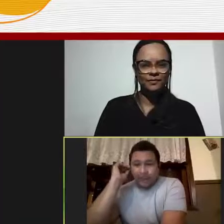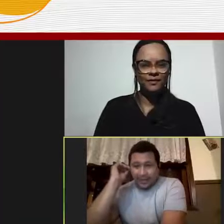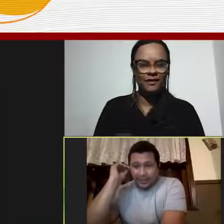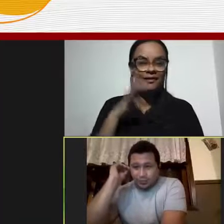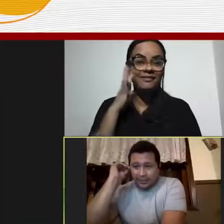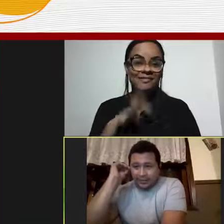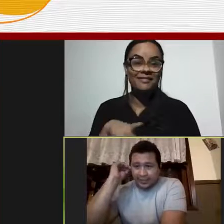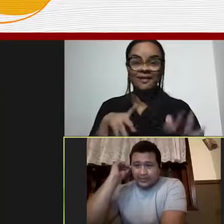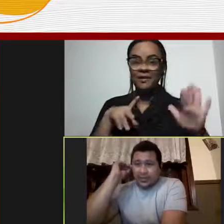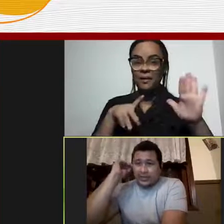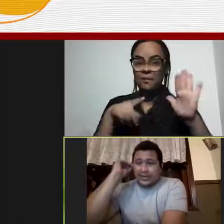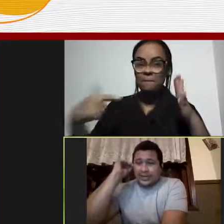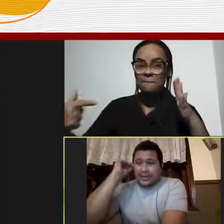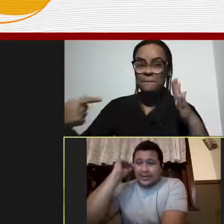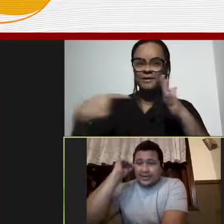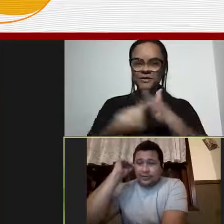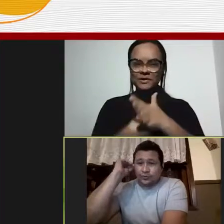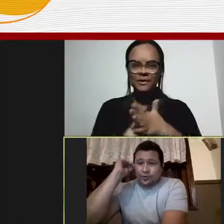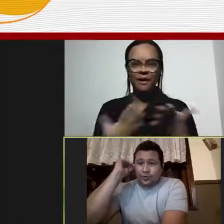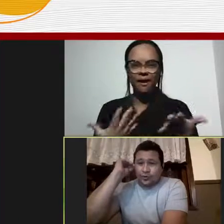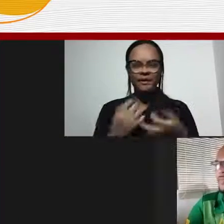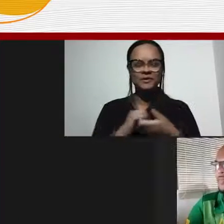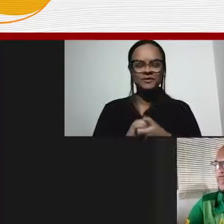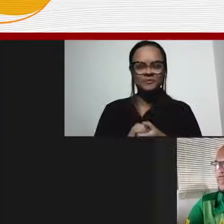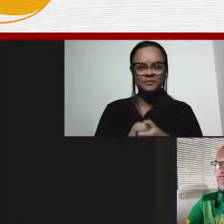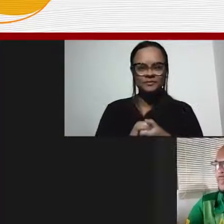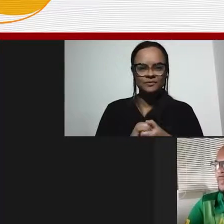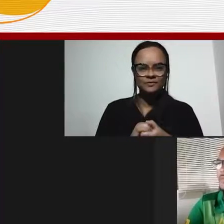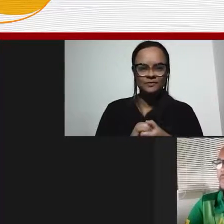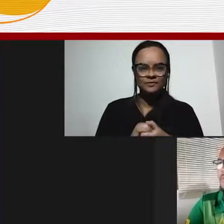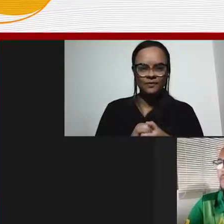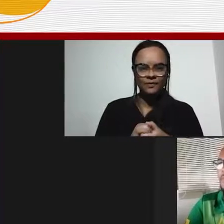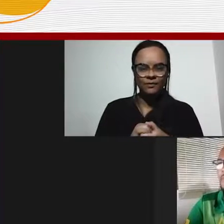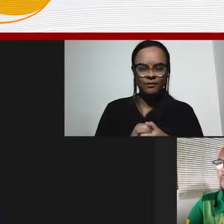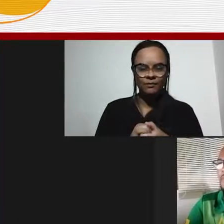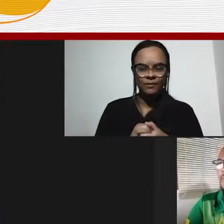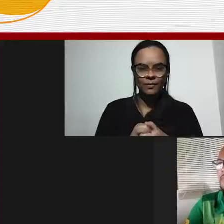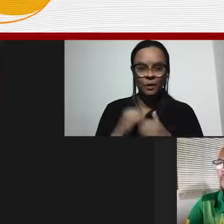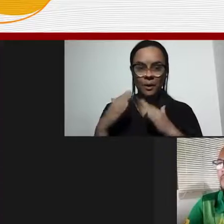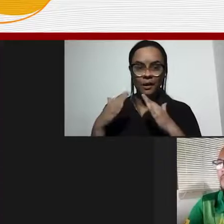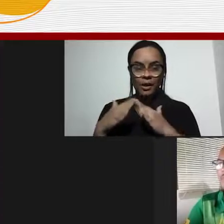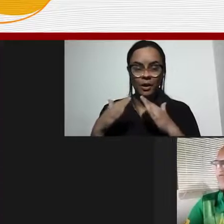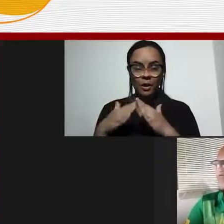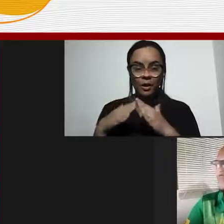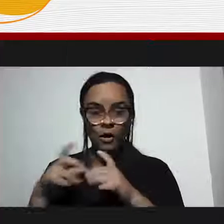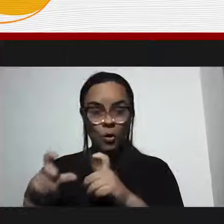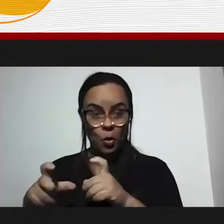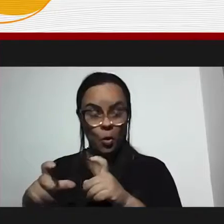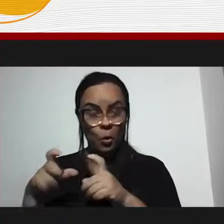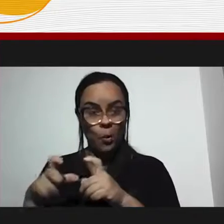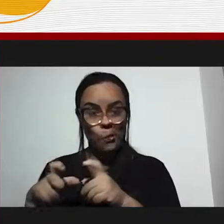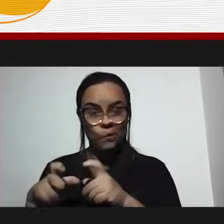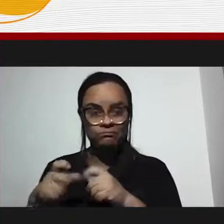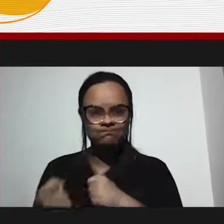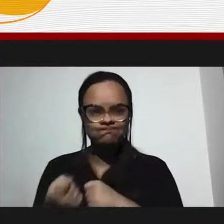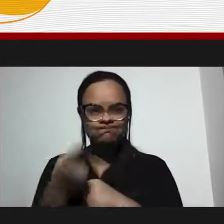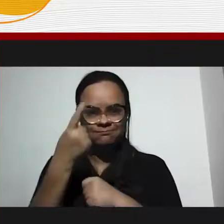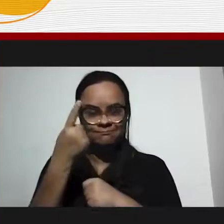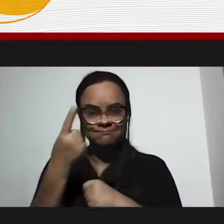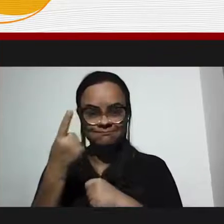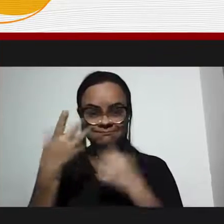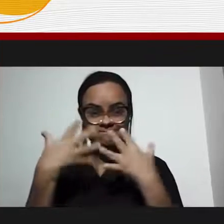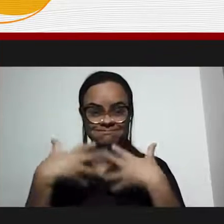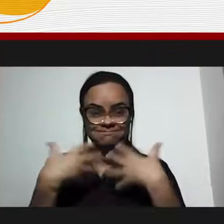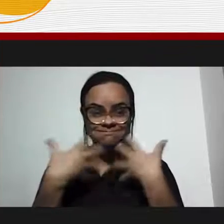essa tua pergunta, né? E, galera, eu não estou em casa, né? Eu estou em um localzinho que vai ter um pouquinho de